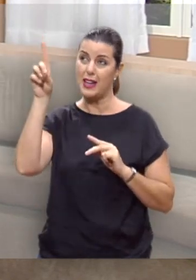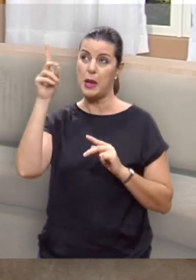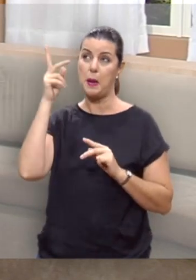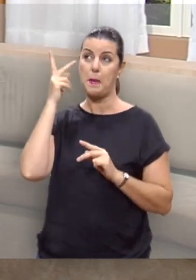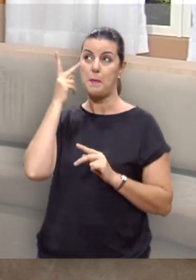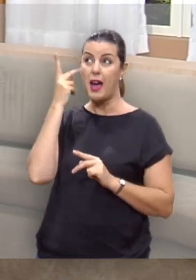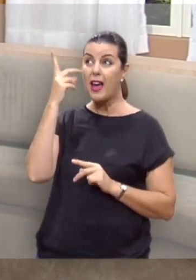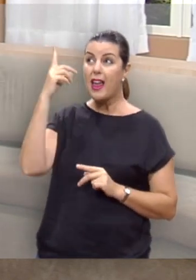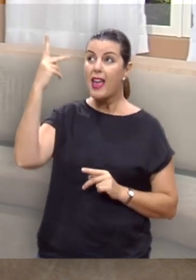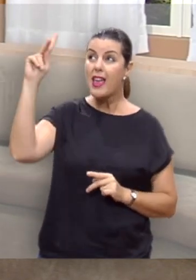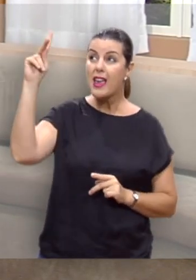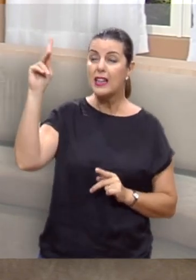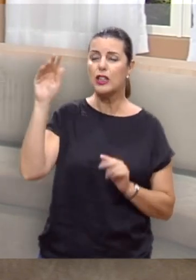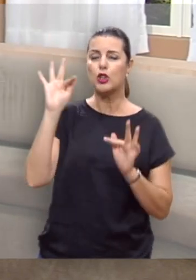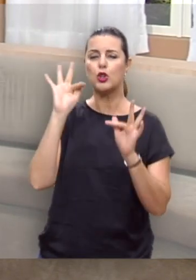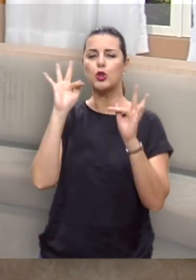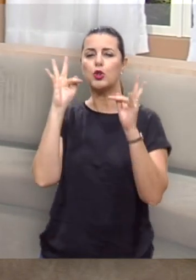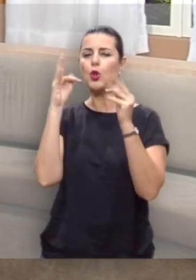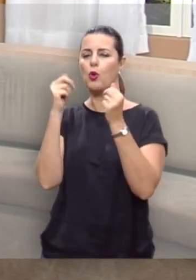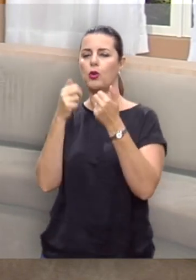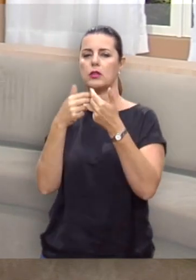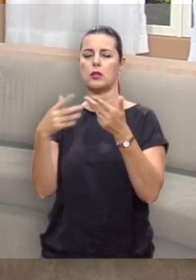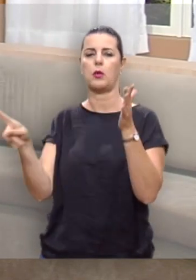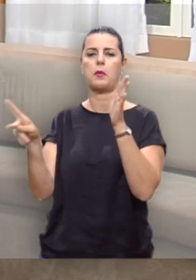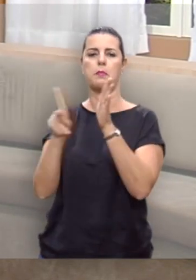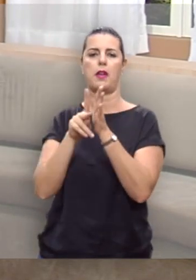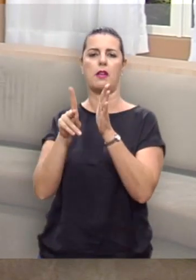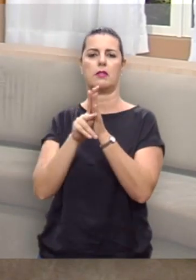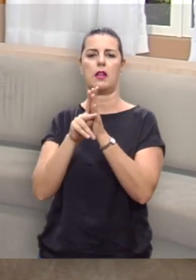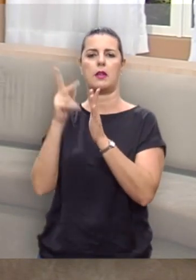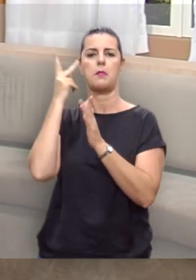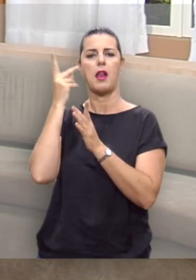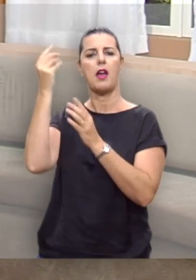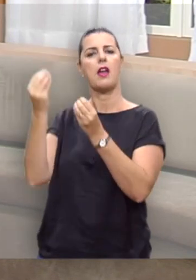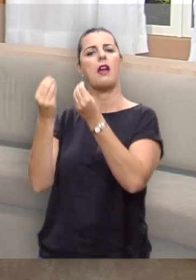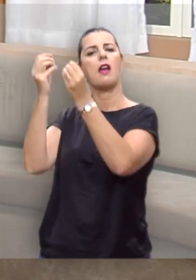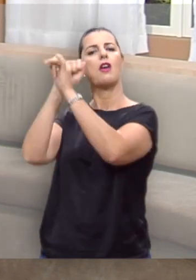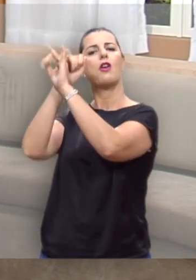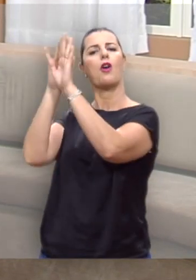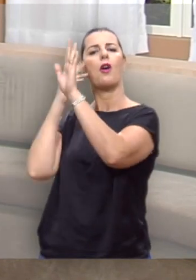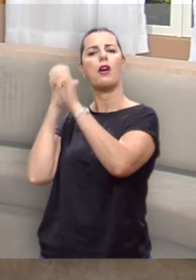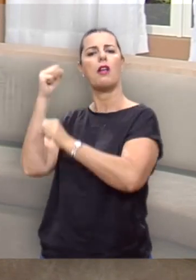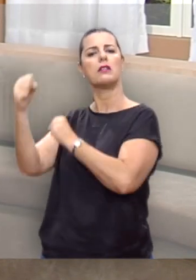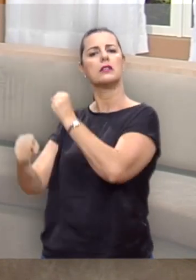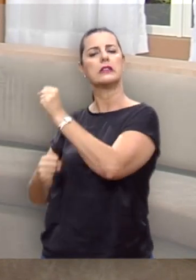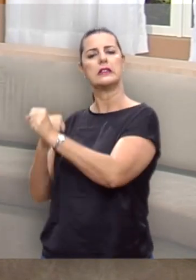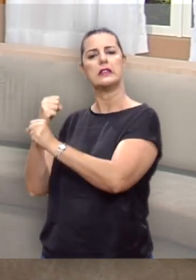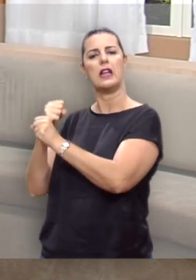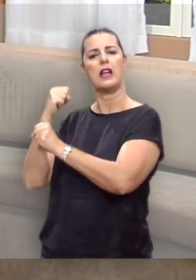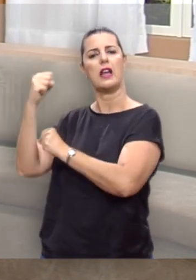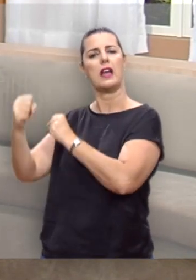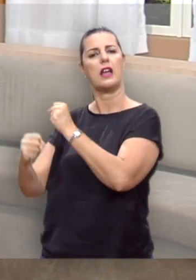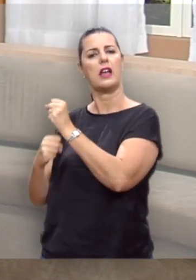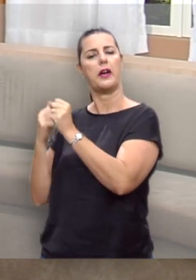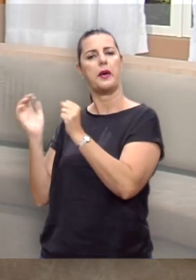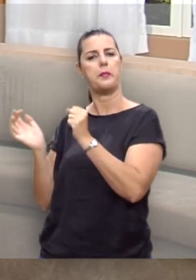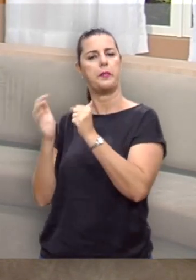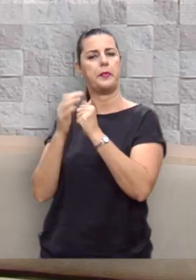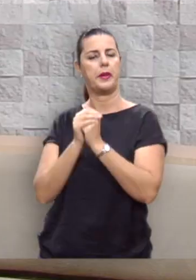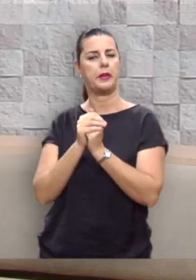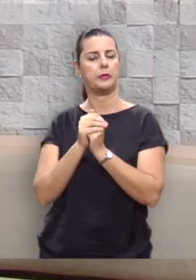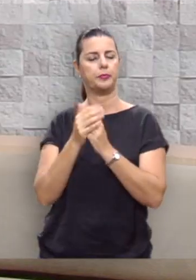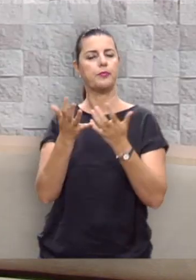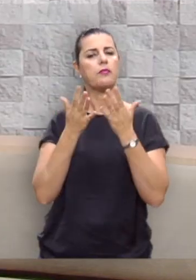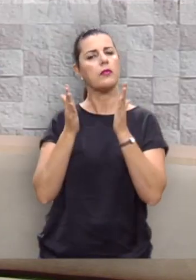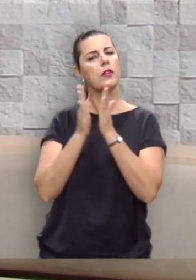e para ele são todas as coisas, a Ele pois glória pelos séculos dos séculos. Amém.